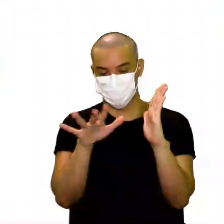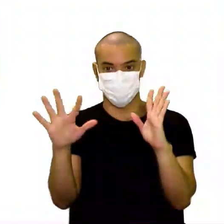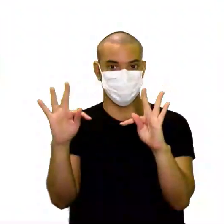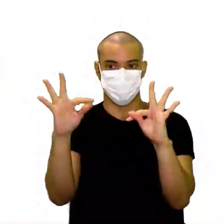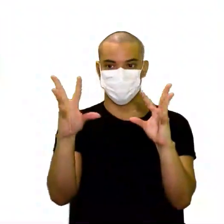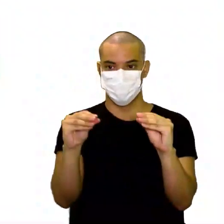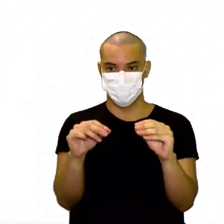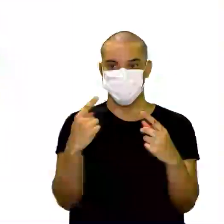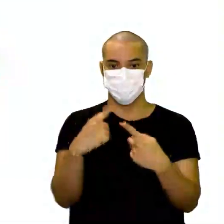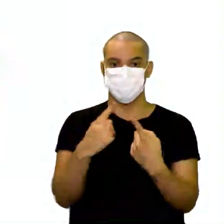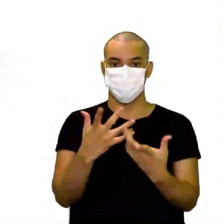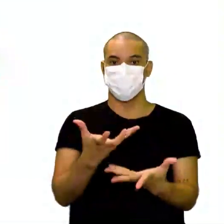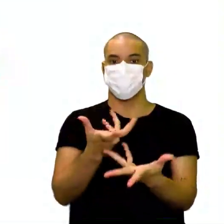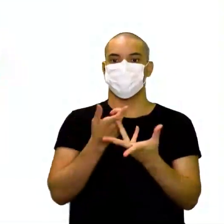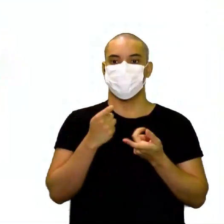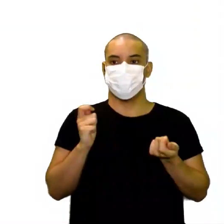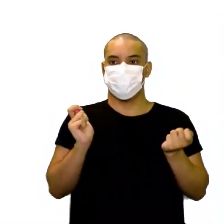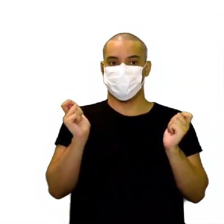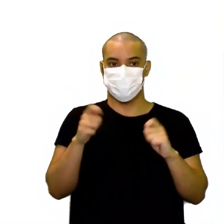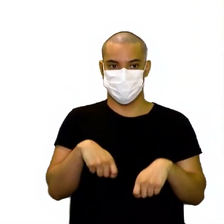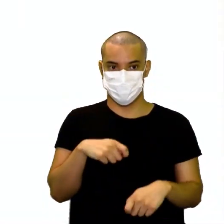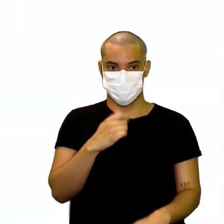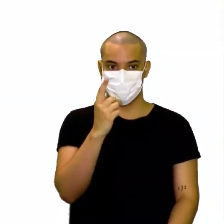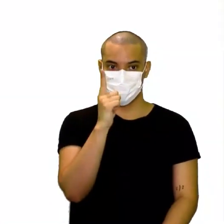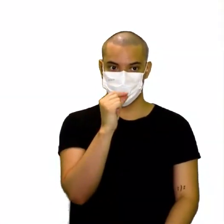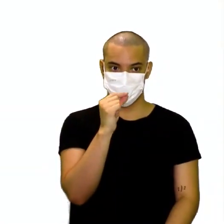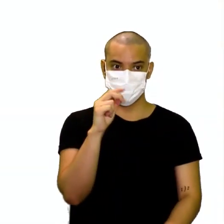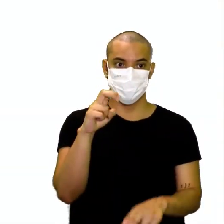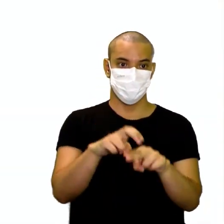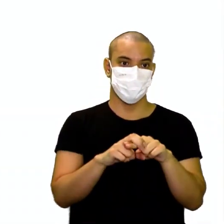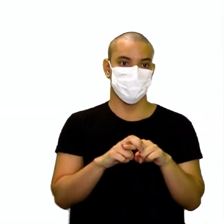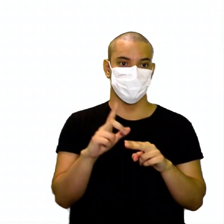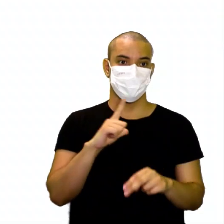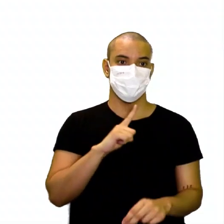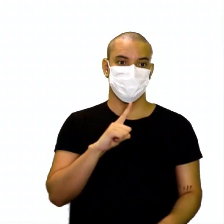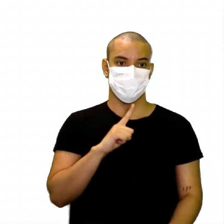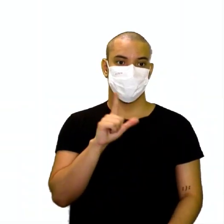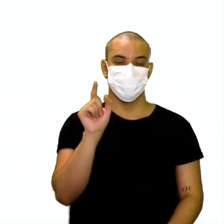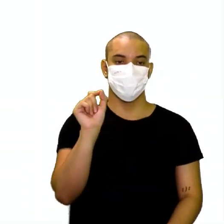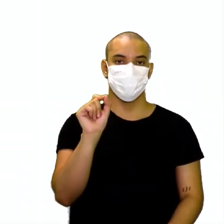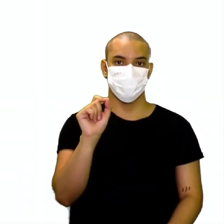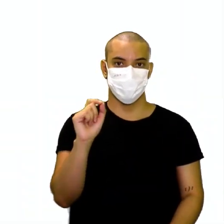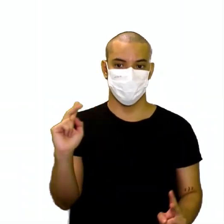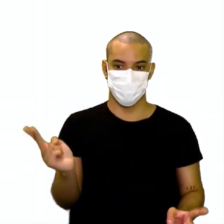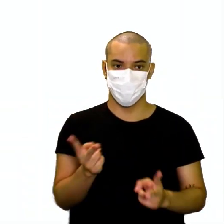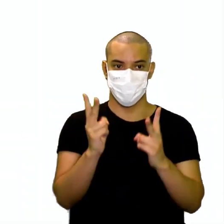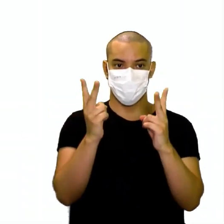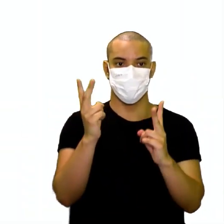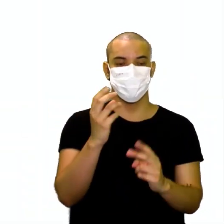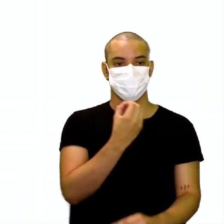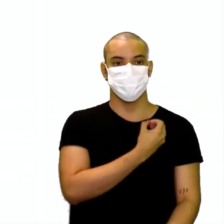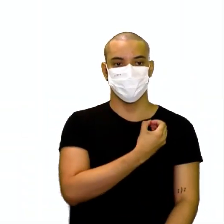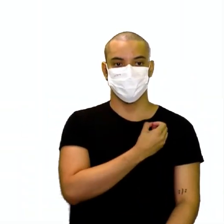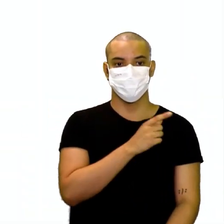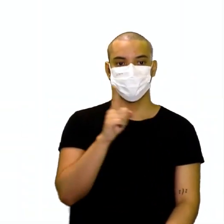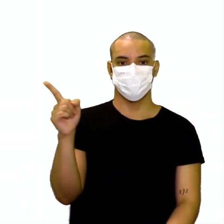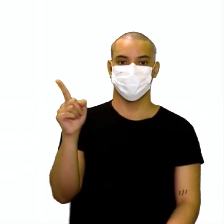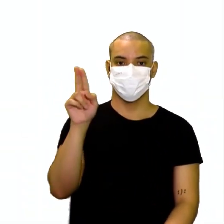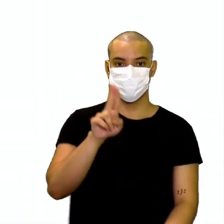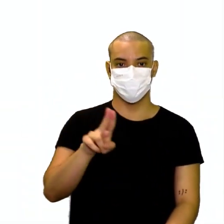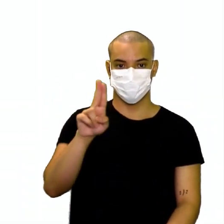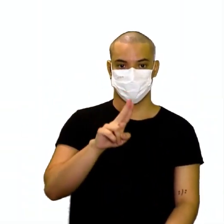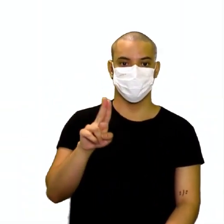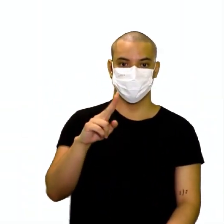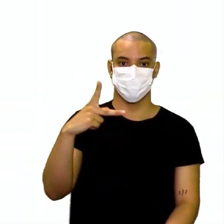chuveiro aquecer essa água, tá, pessoal? Então, tá aqui os valores de corrente, ok? E a gente vai usar a potência π.